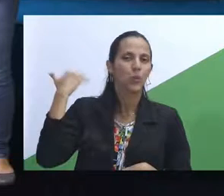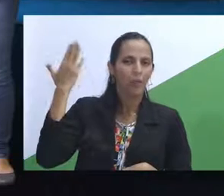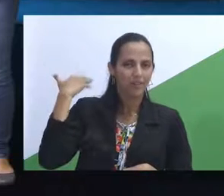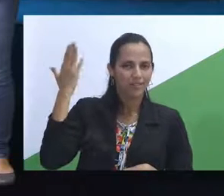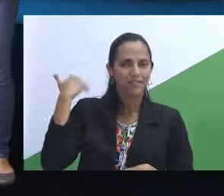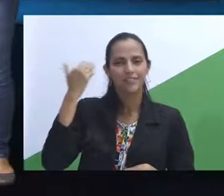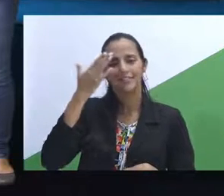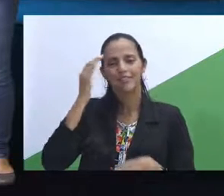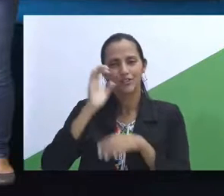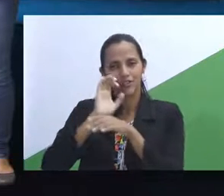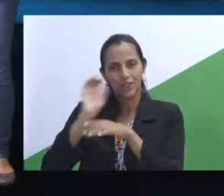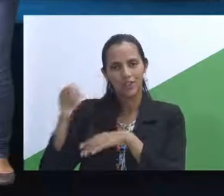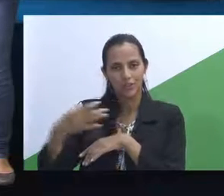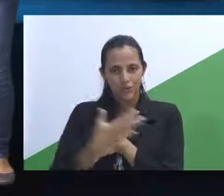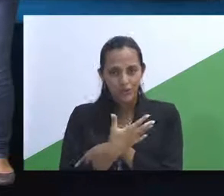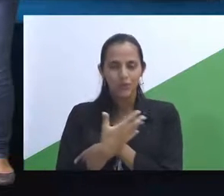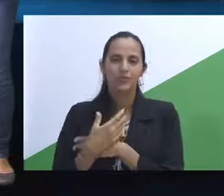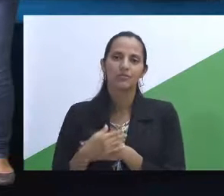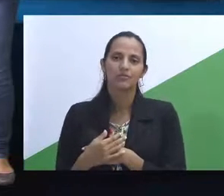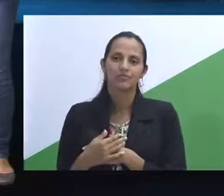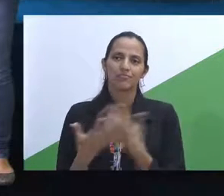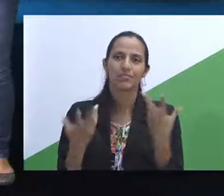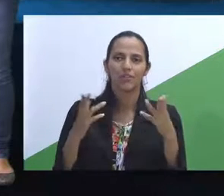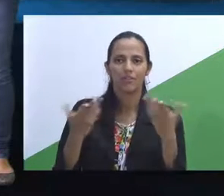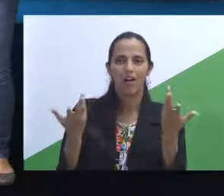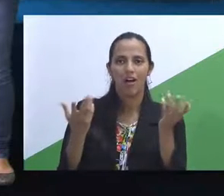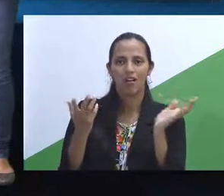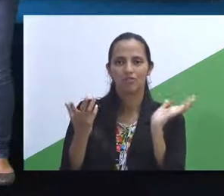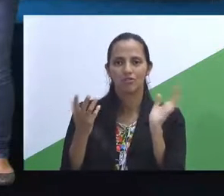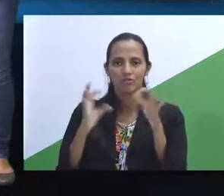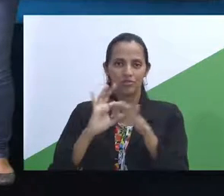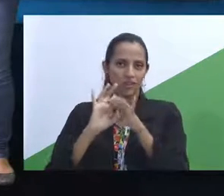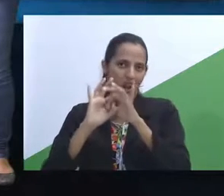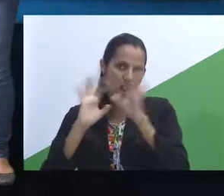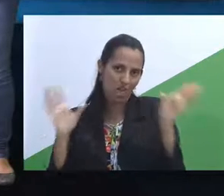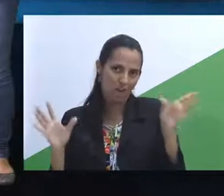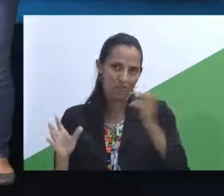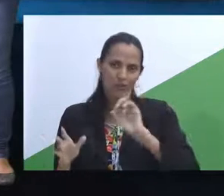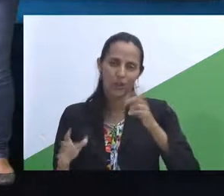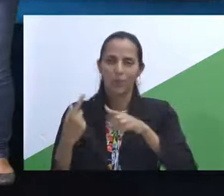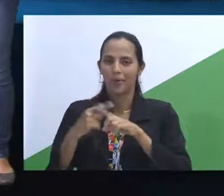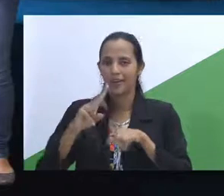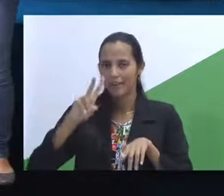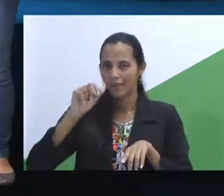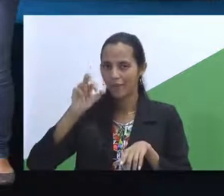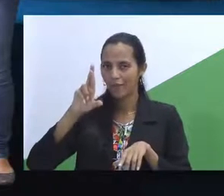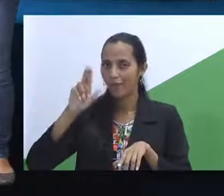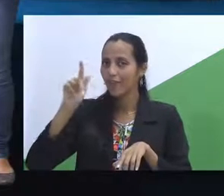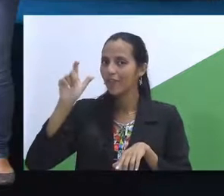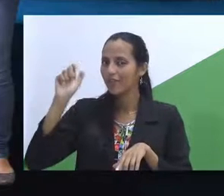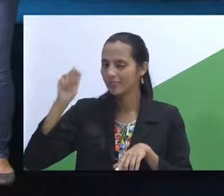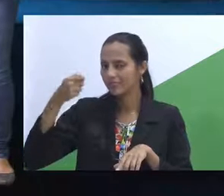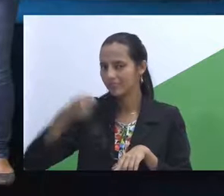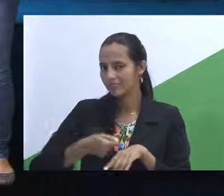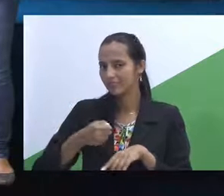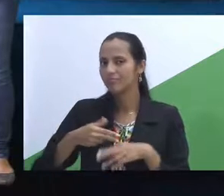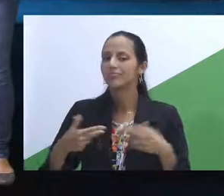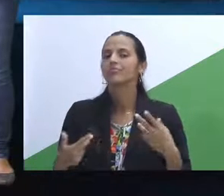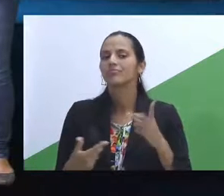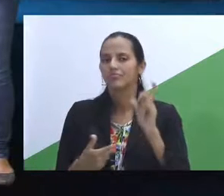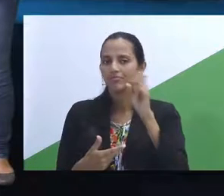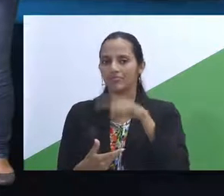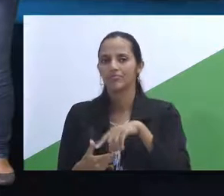eu estou falando para vocês, nem tanto democrático, porque a gente vive, então, uma ditadura varguista, né? Então, aos moldes, muito aos moldes